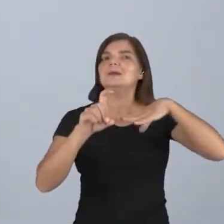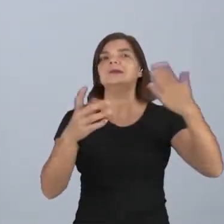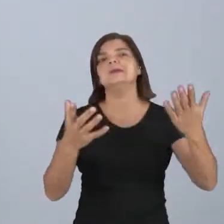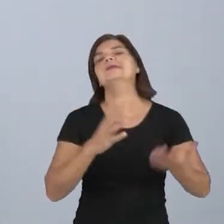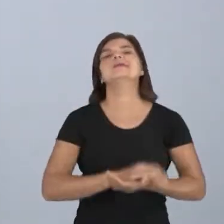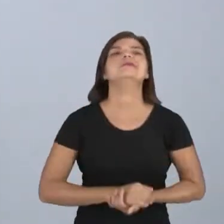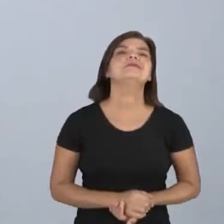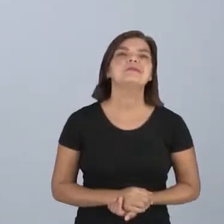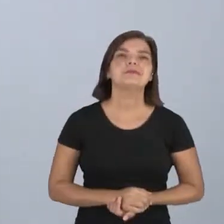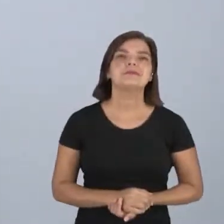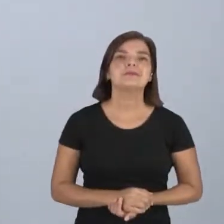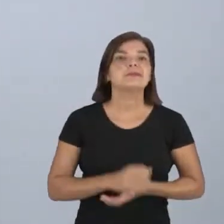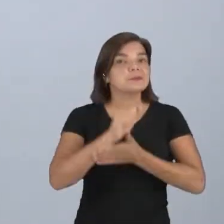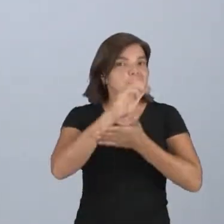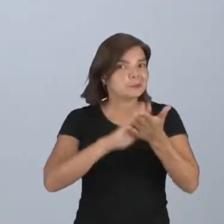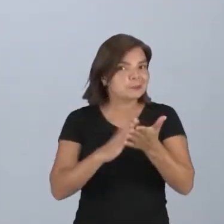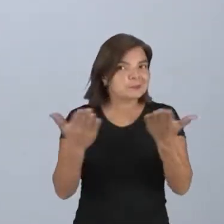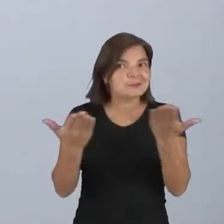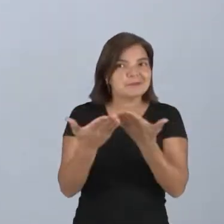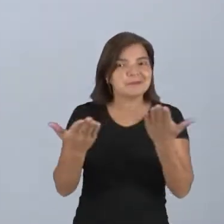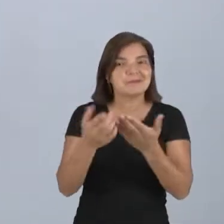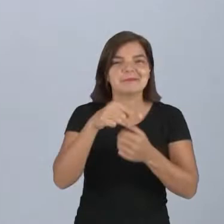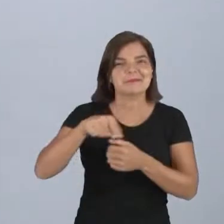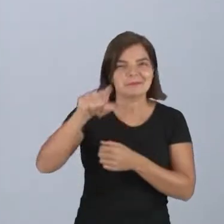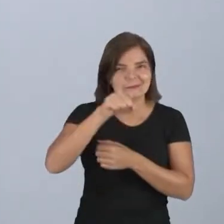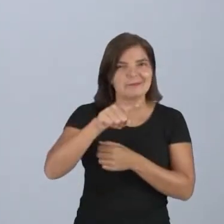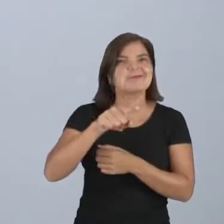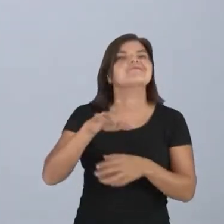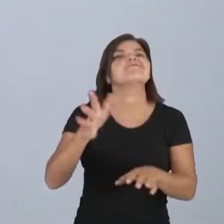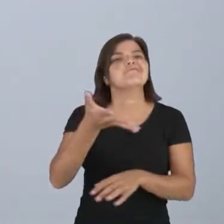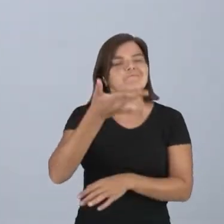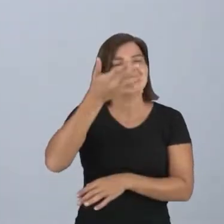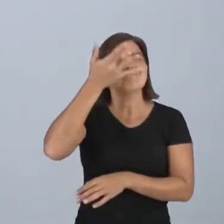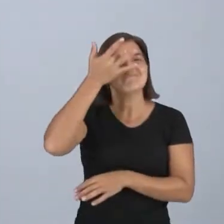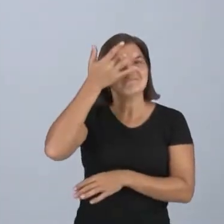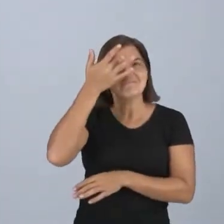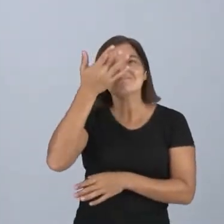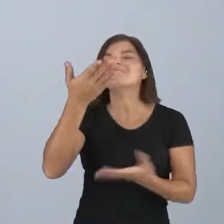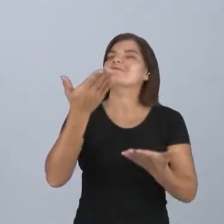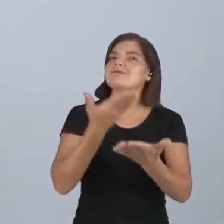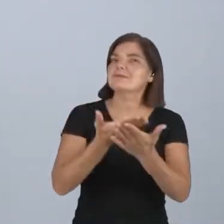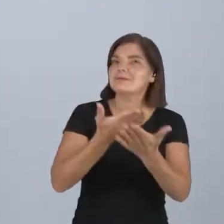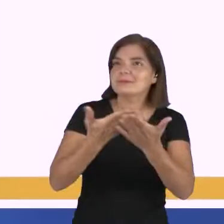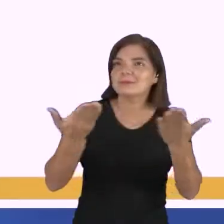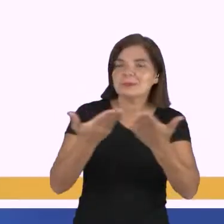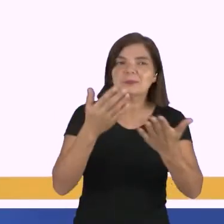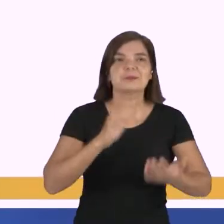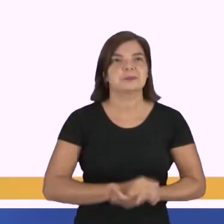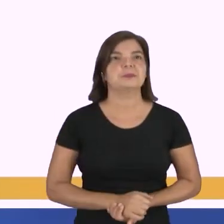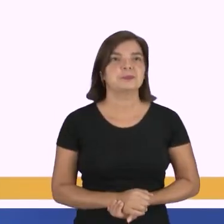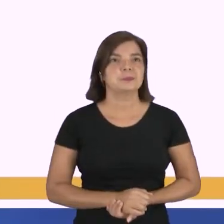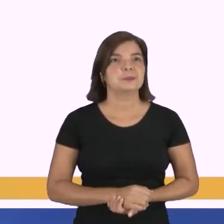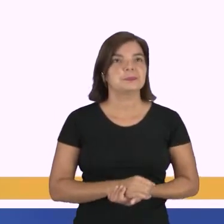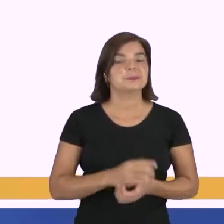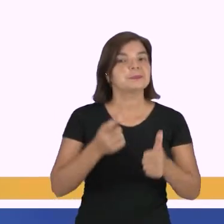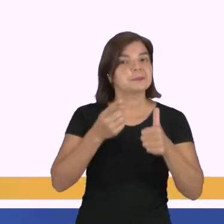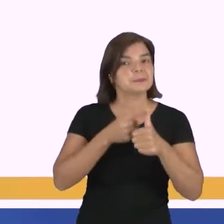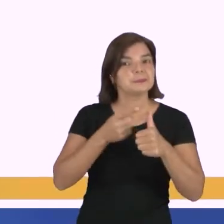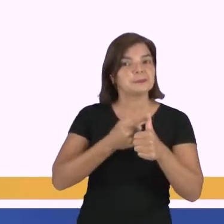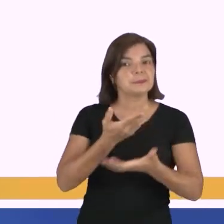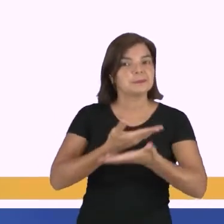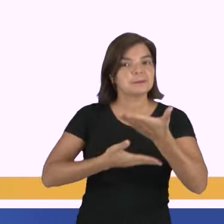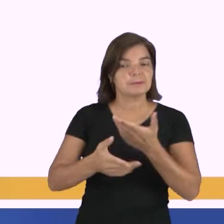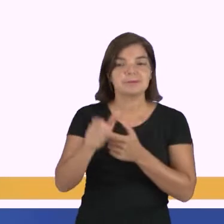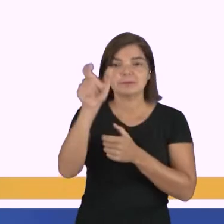símbolo, tá? Vamos fazer um exercise para ver se vocês estão aí bem atentos à nossa aula de hoje. Então, o nosso exercise